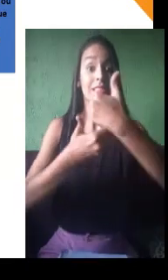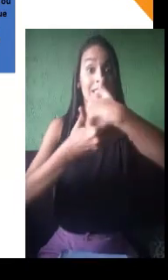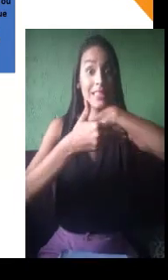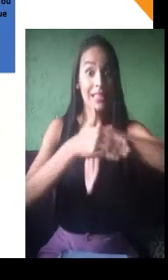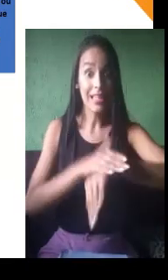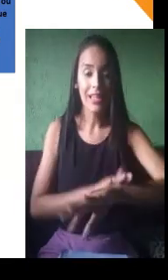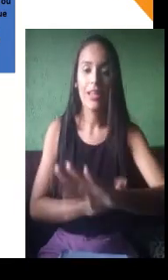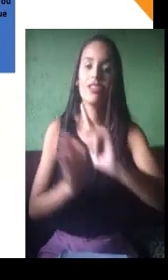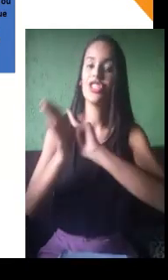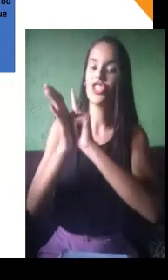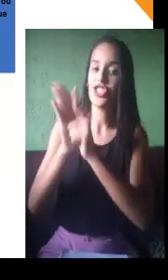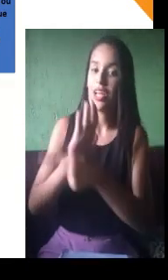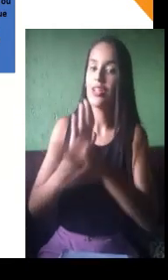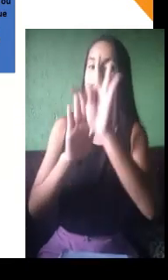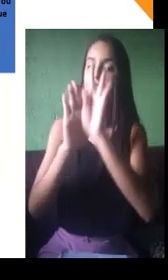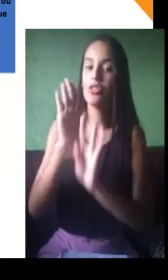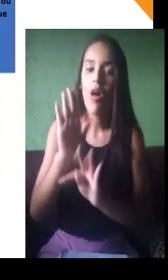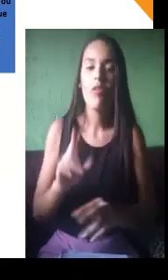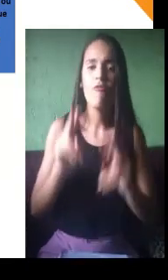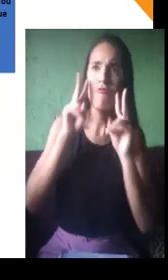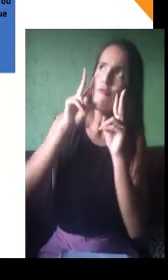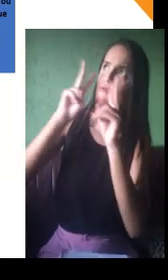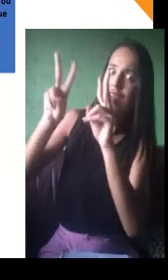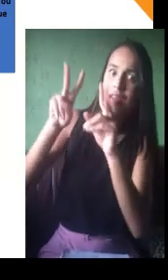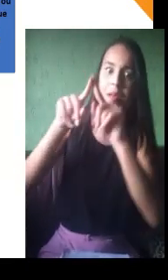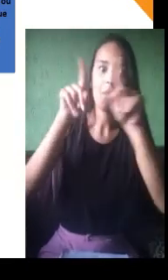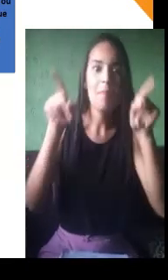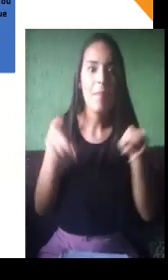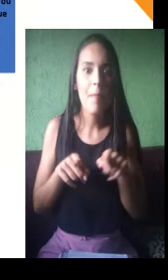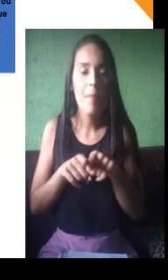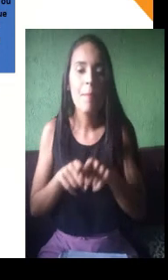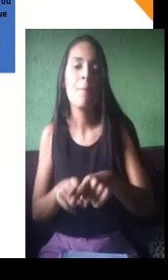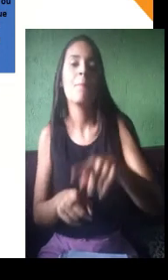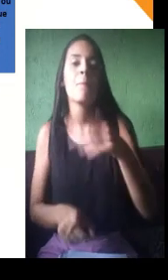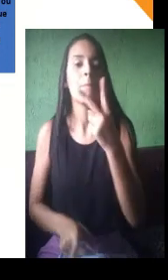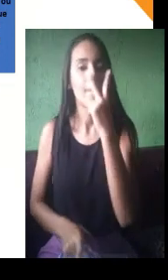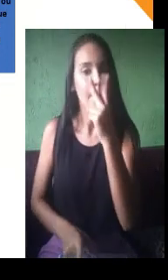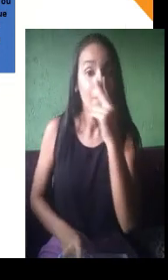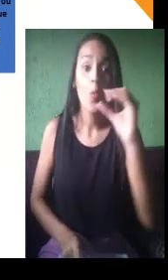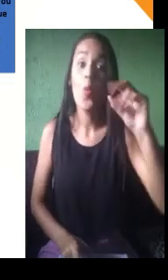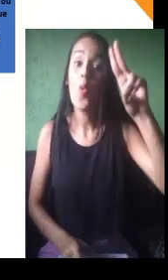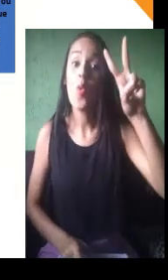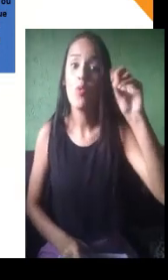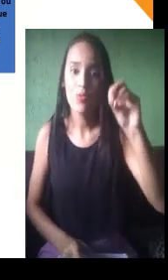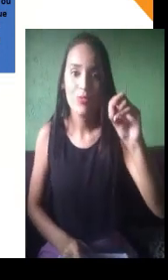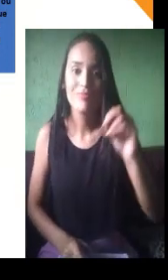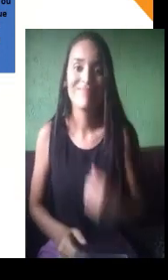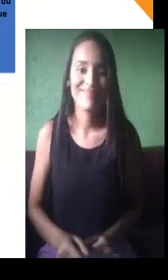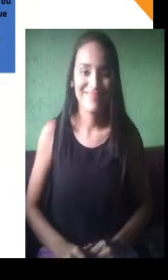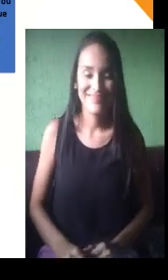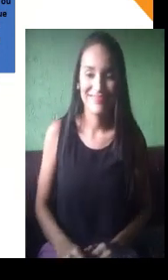uma sistematização, sobre os tipos textuais, então, a vai perceber que os tipos textuais, narração, descrição, exposição,